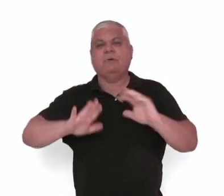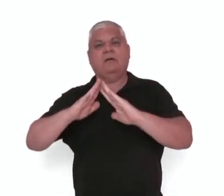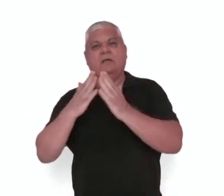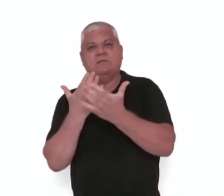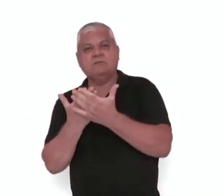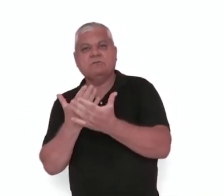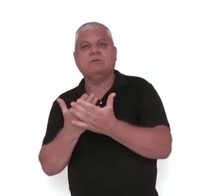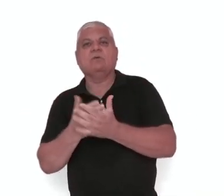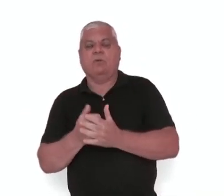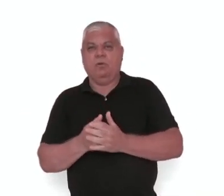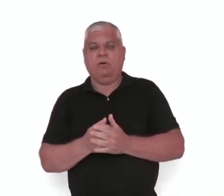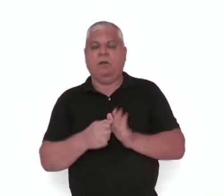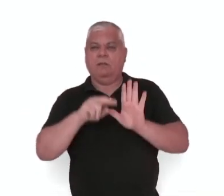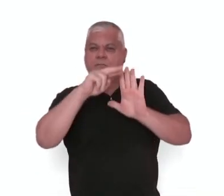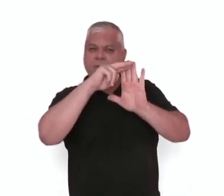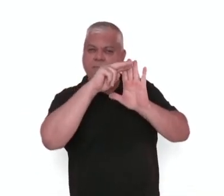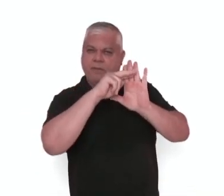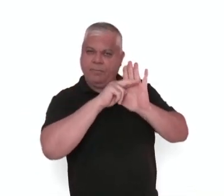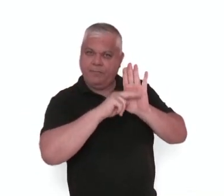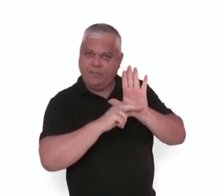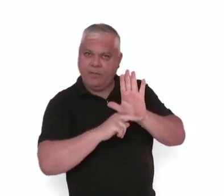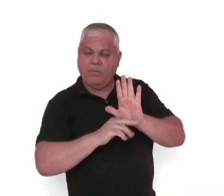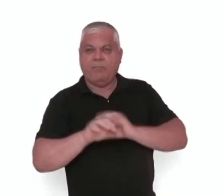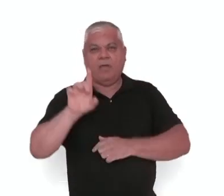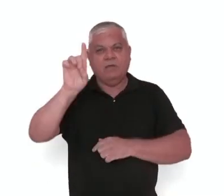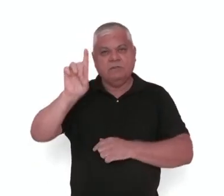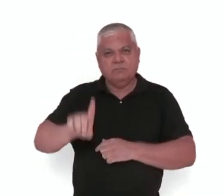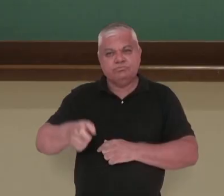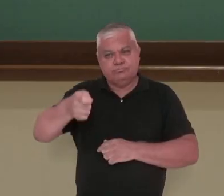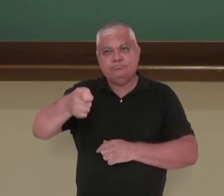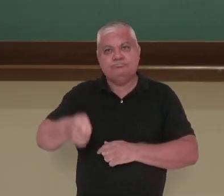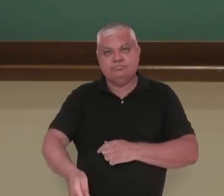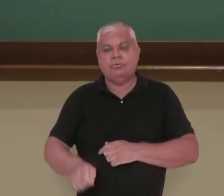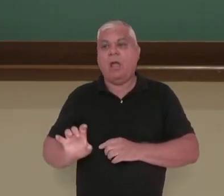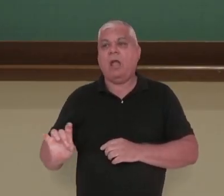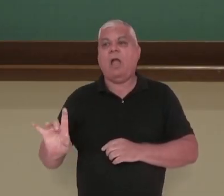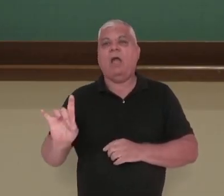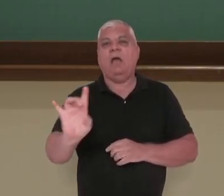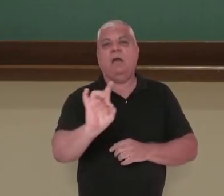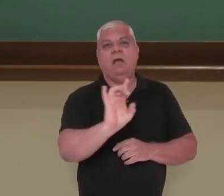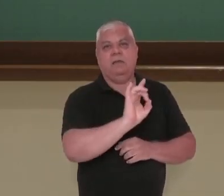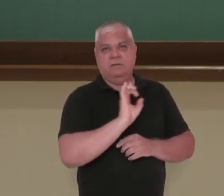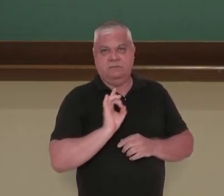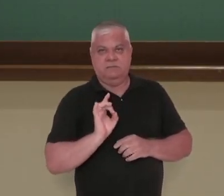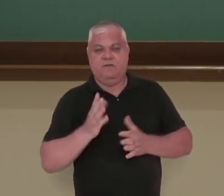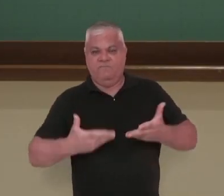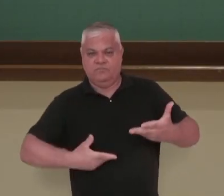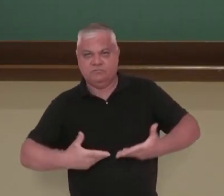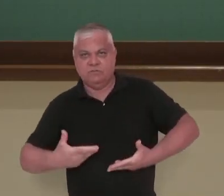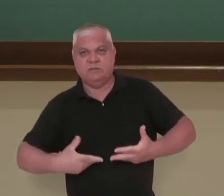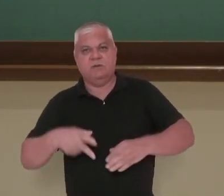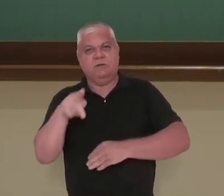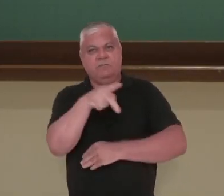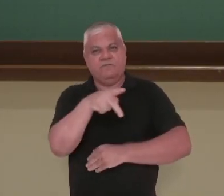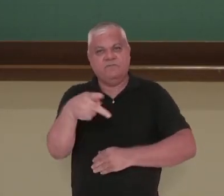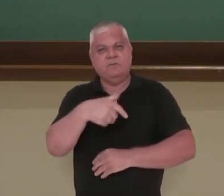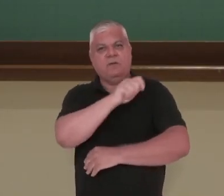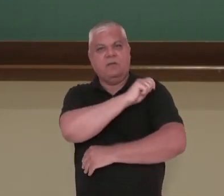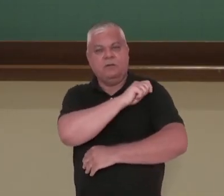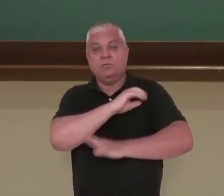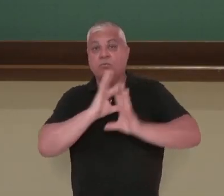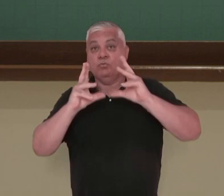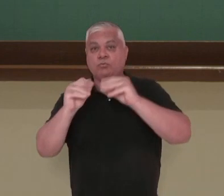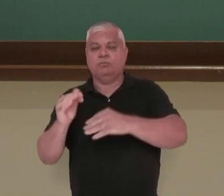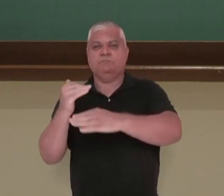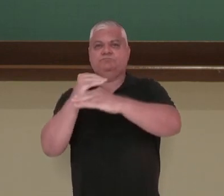direitos e deveres, assim como a função de cada membro do corpo escolar. Então, justamente, é criar um padrão de